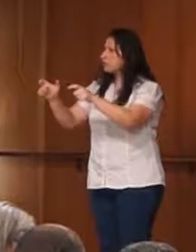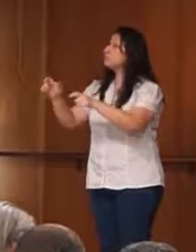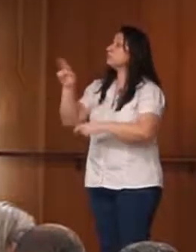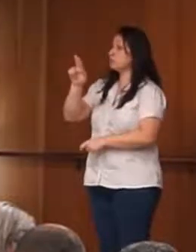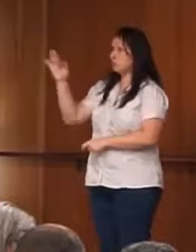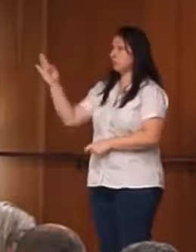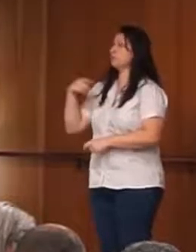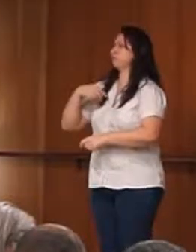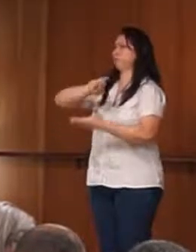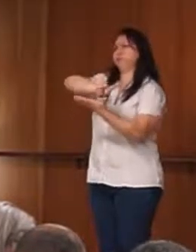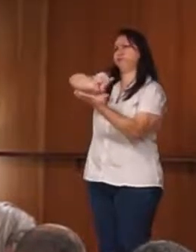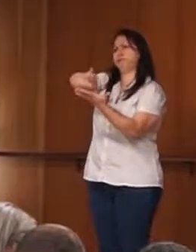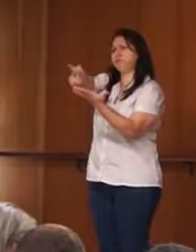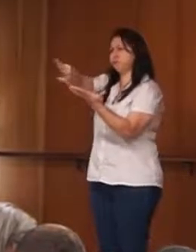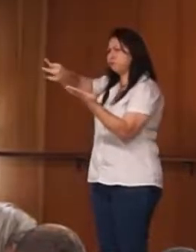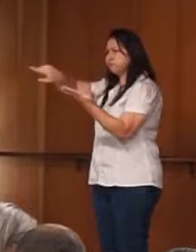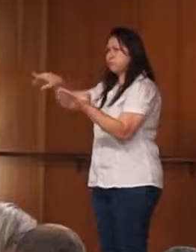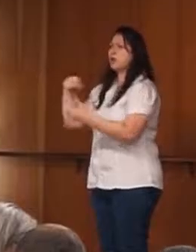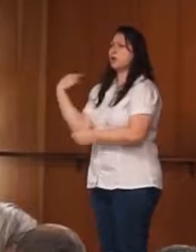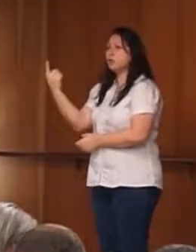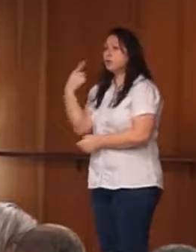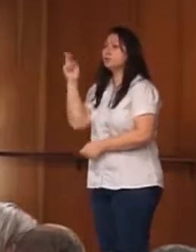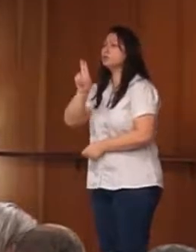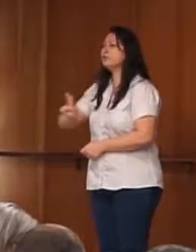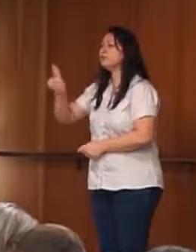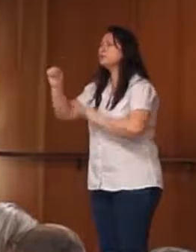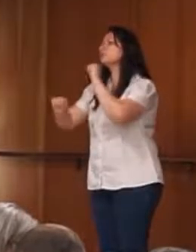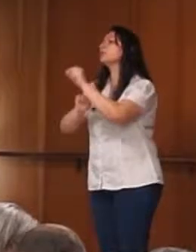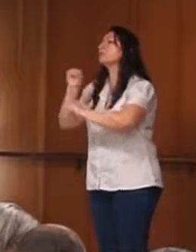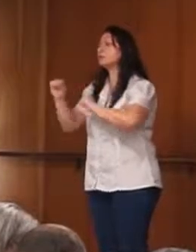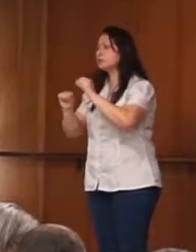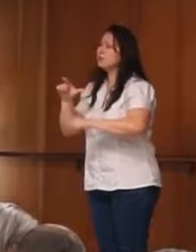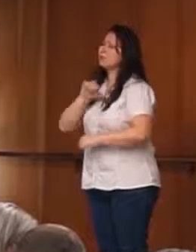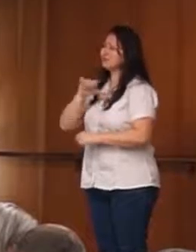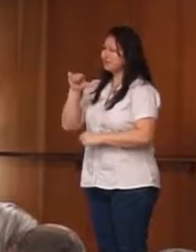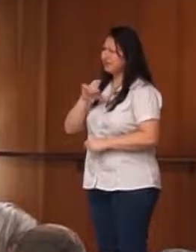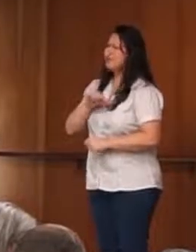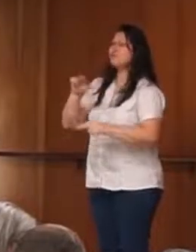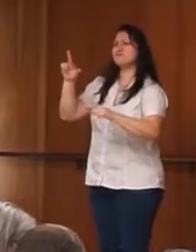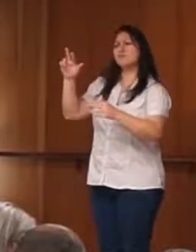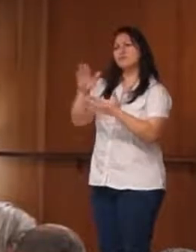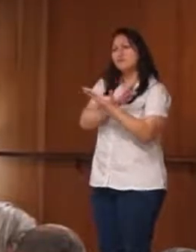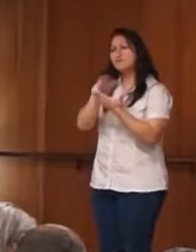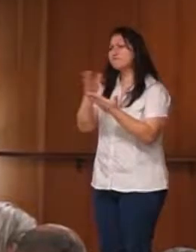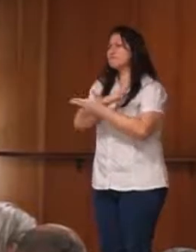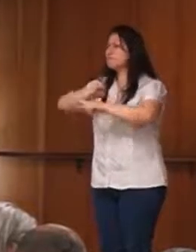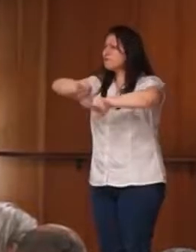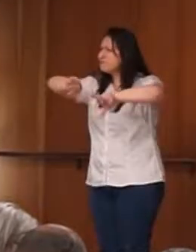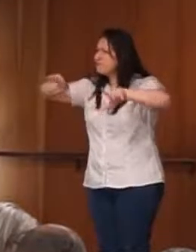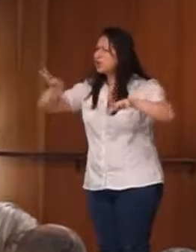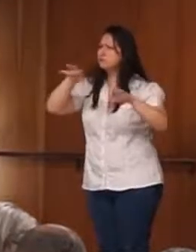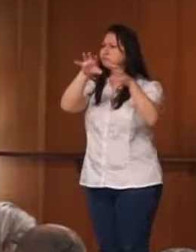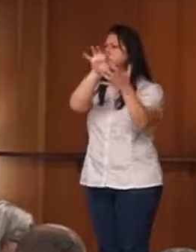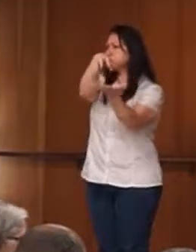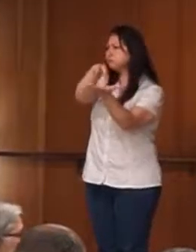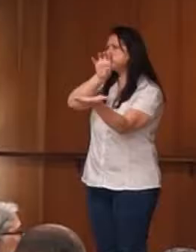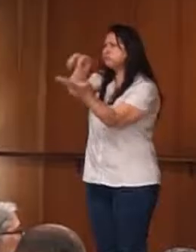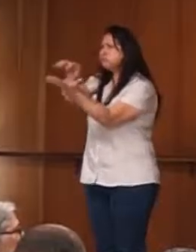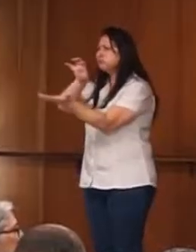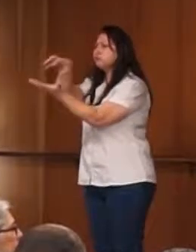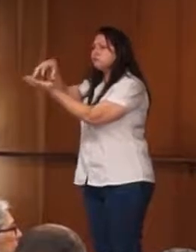é bastante diverso, porque nós somos uma universidade que tem vários campi espalhados pelo estado do Rio de Janeiro,